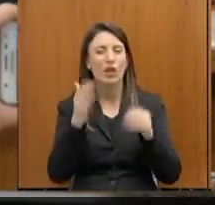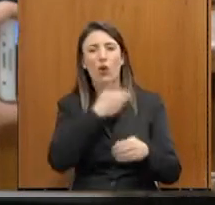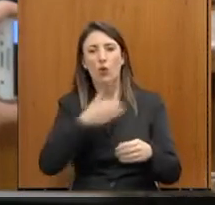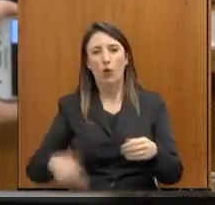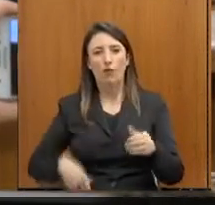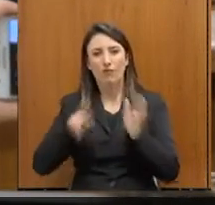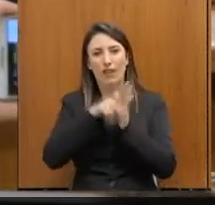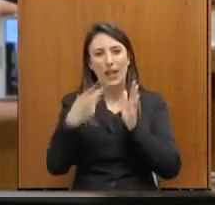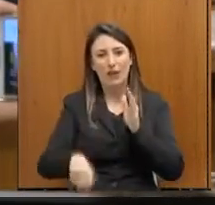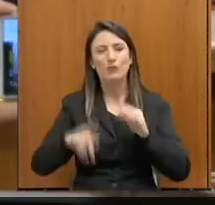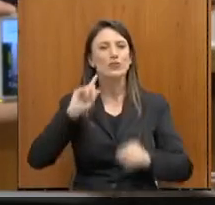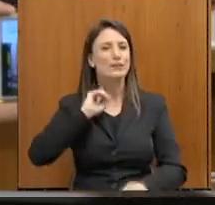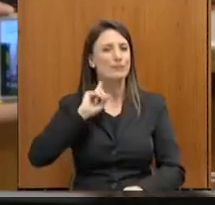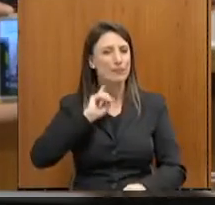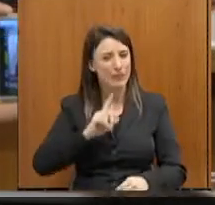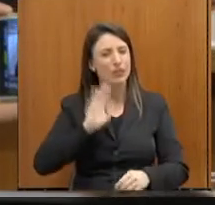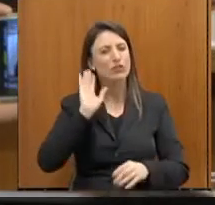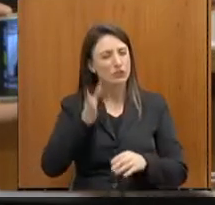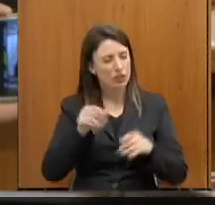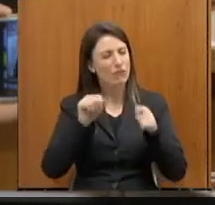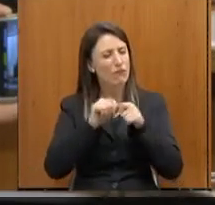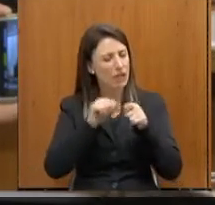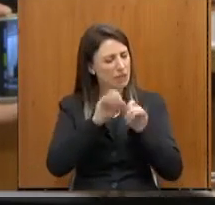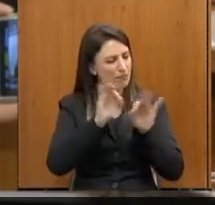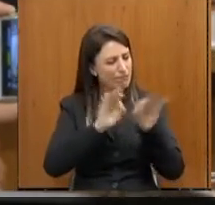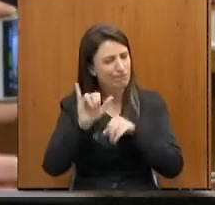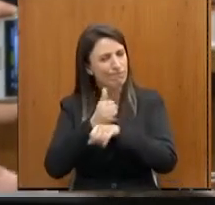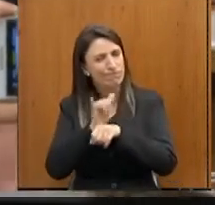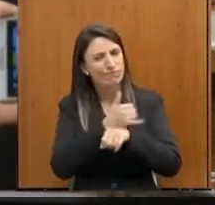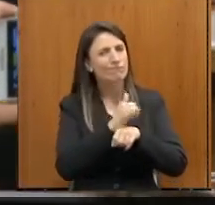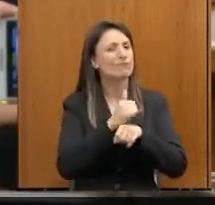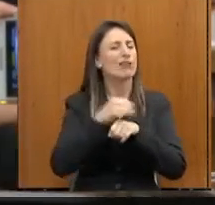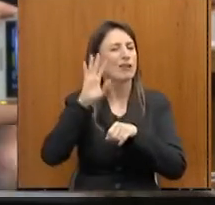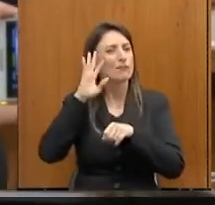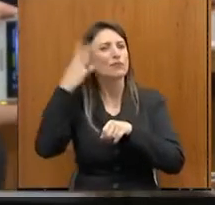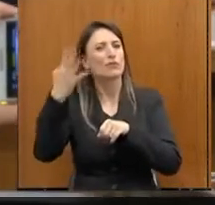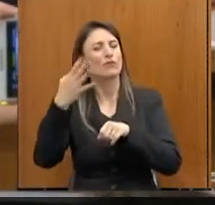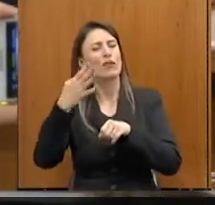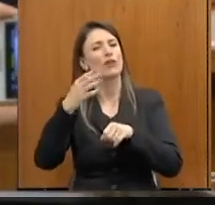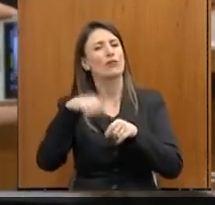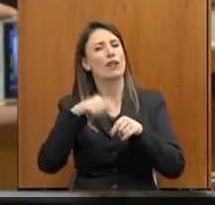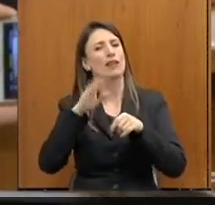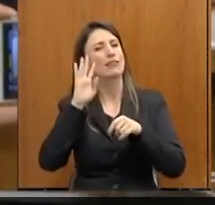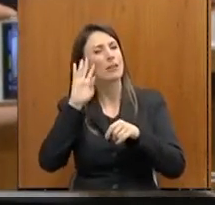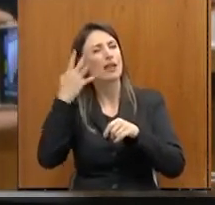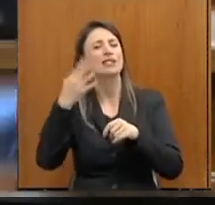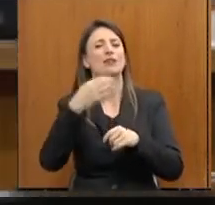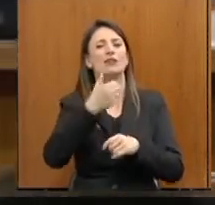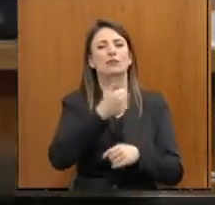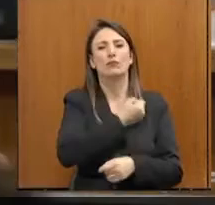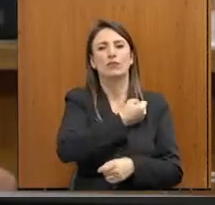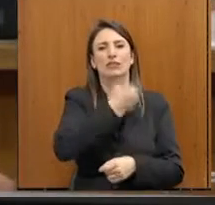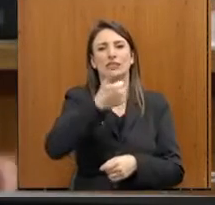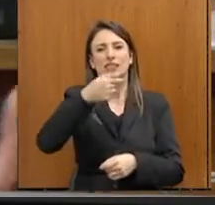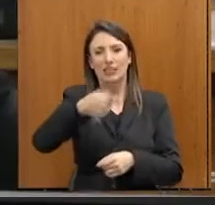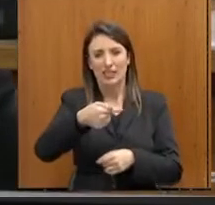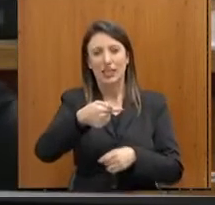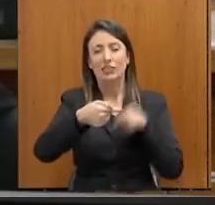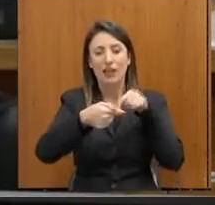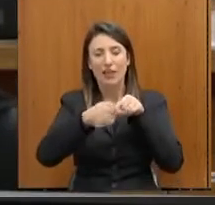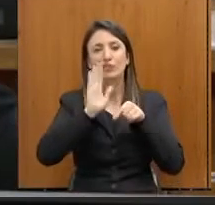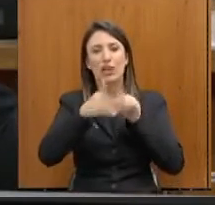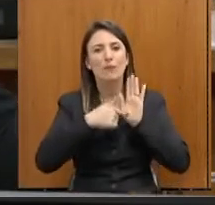tomou as suas devidas providências com a deliberação 17 que já trazia diante mão as